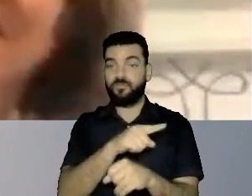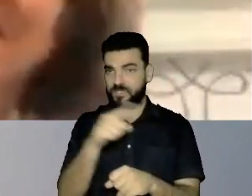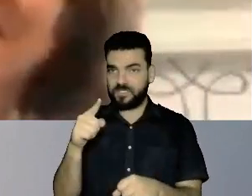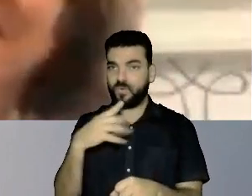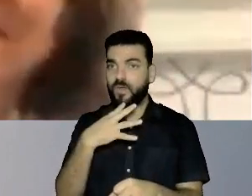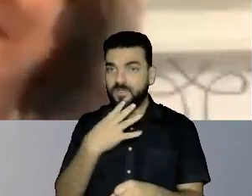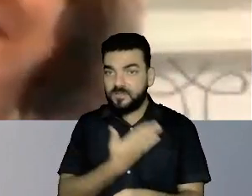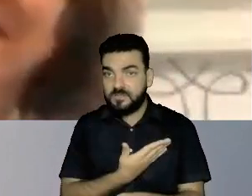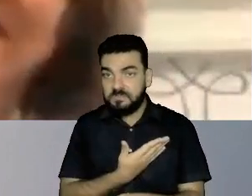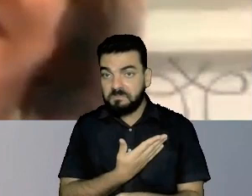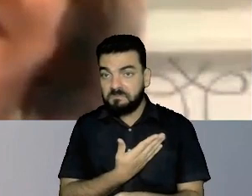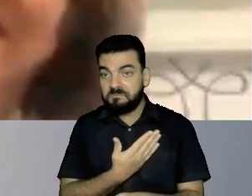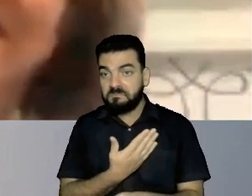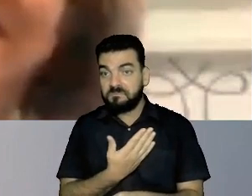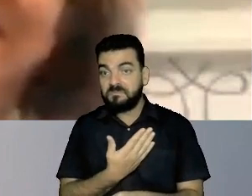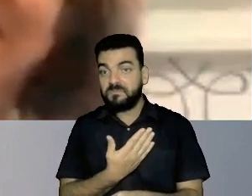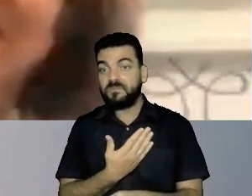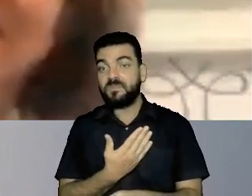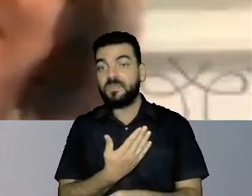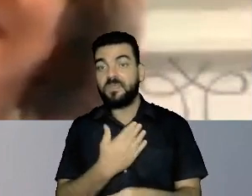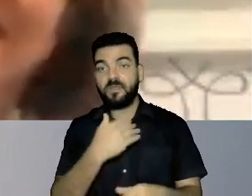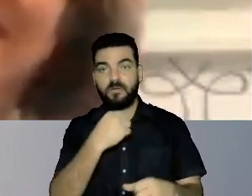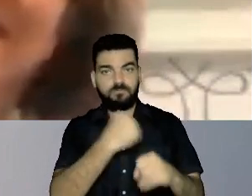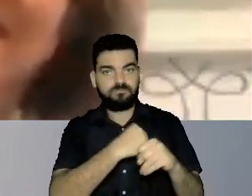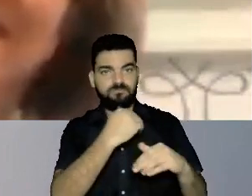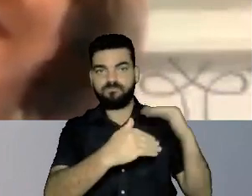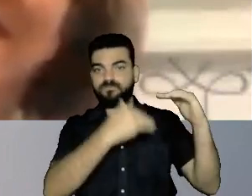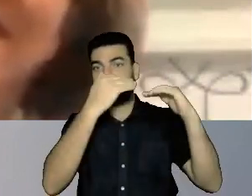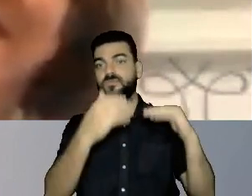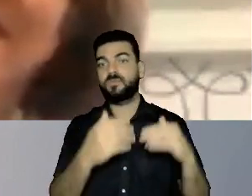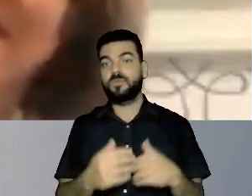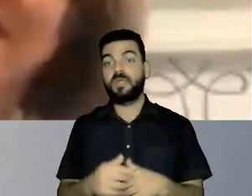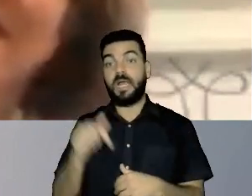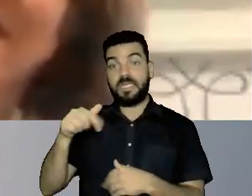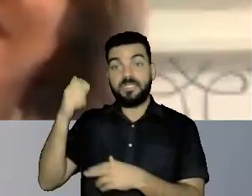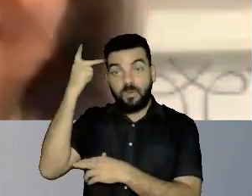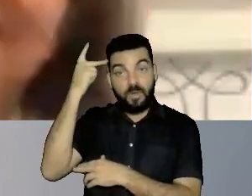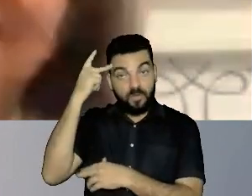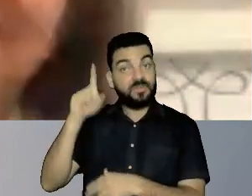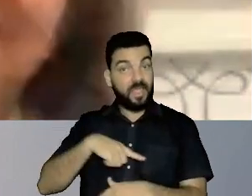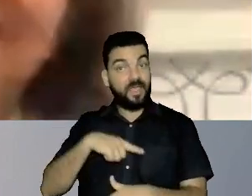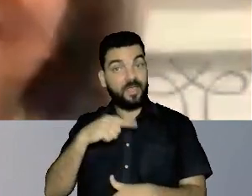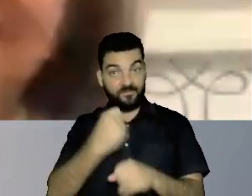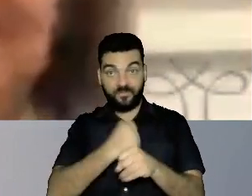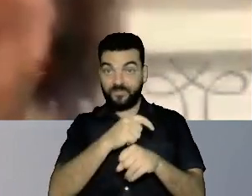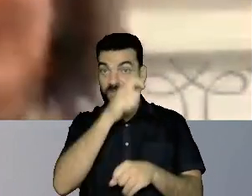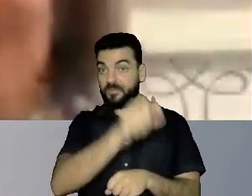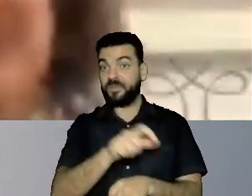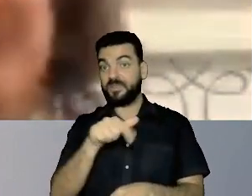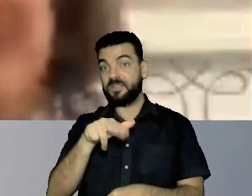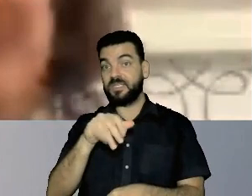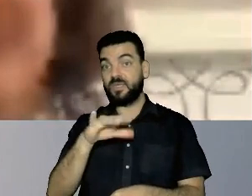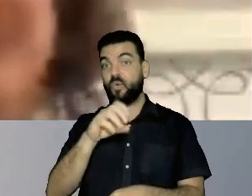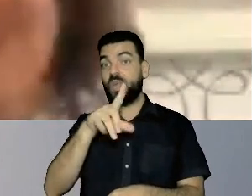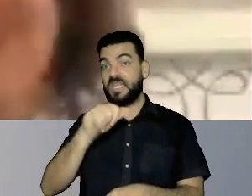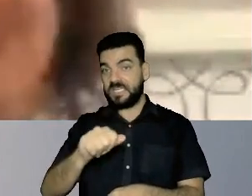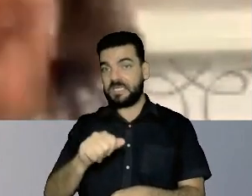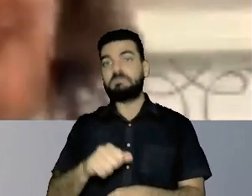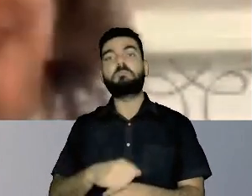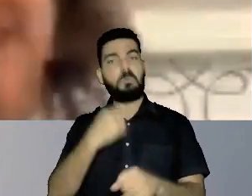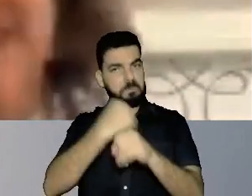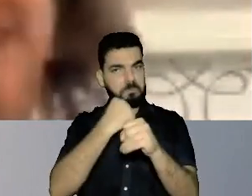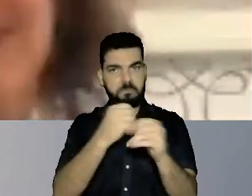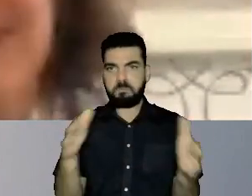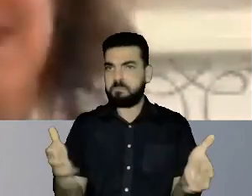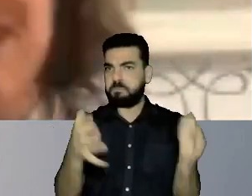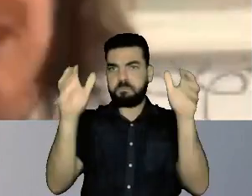é uma brasileira que fez uma escultura que pouca gente se dá conta. A fonte monumental que está ali na Praça Júlio